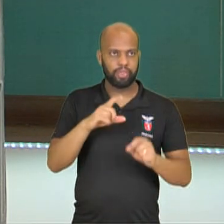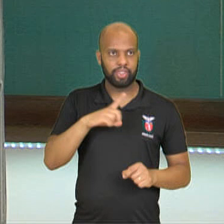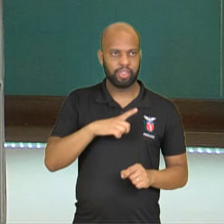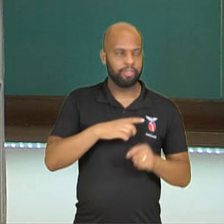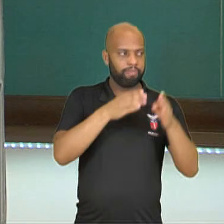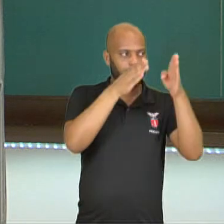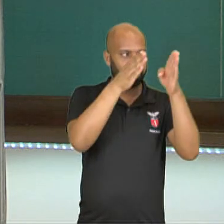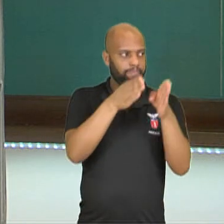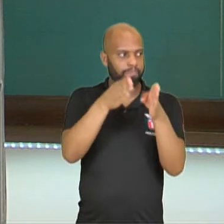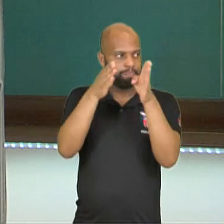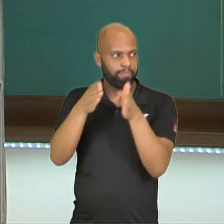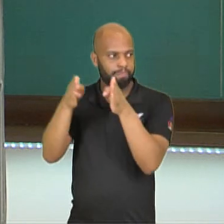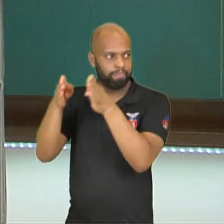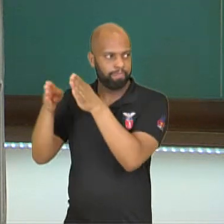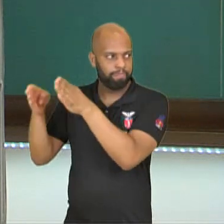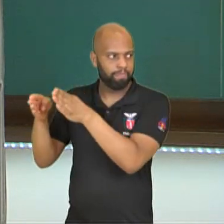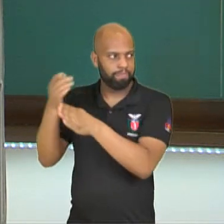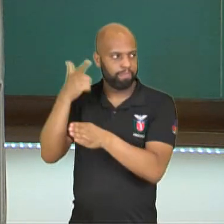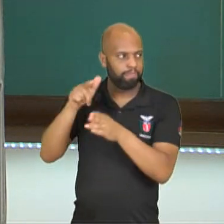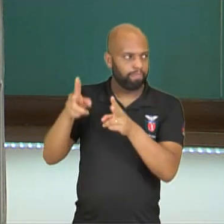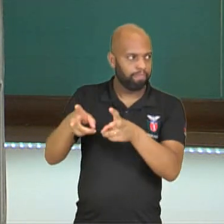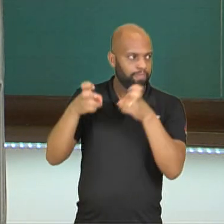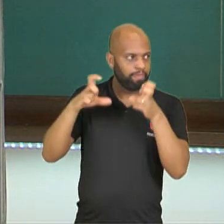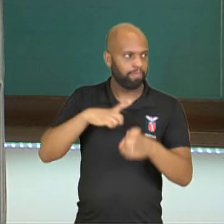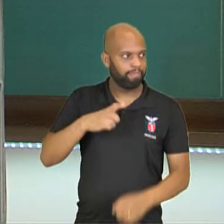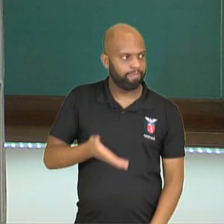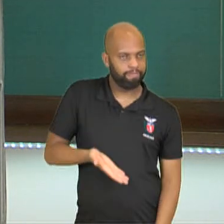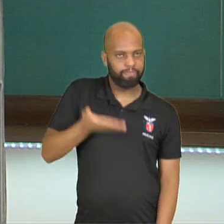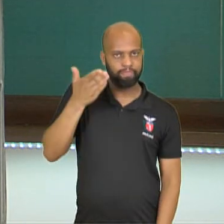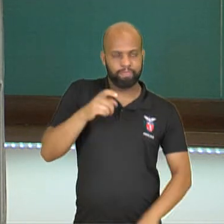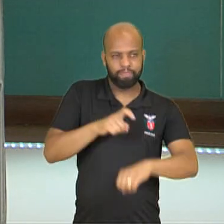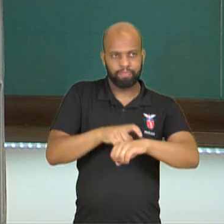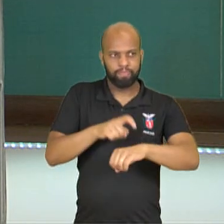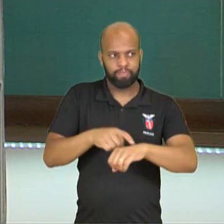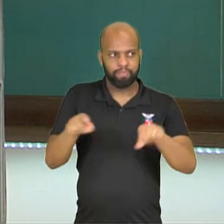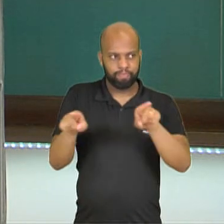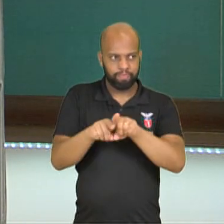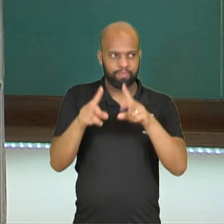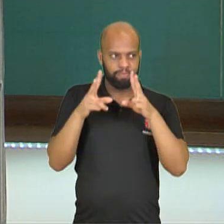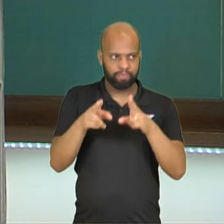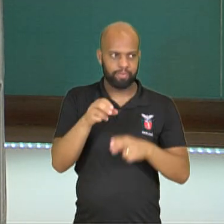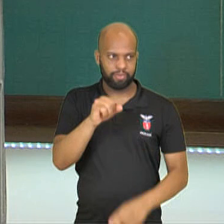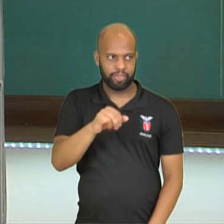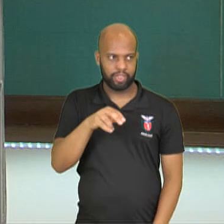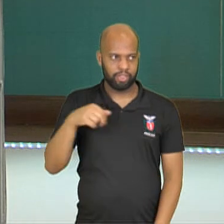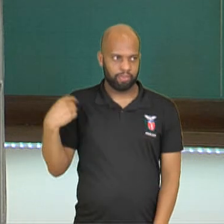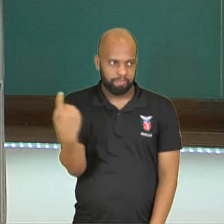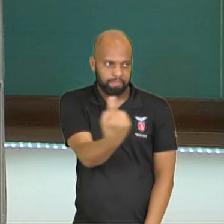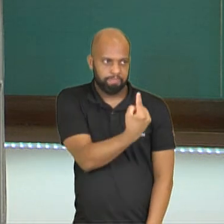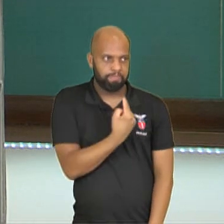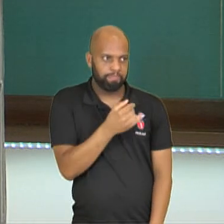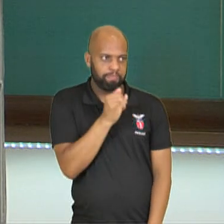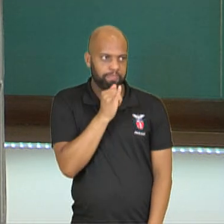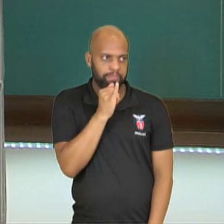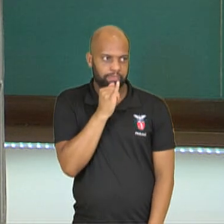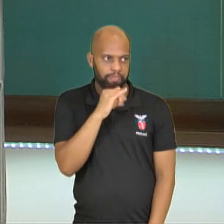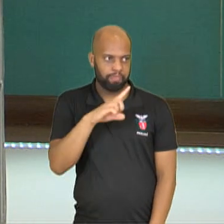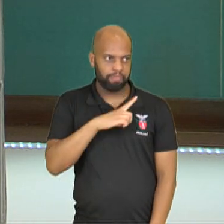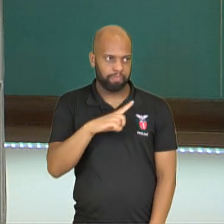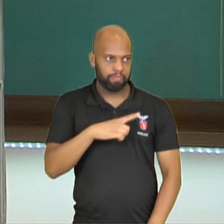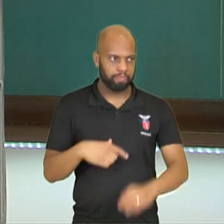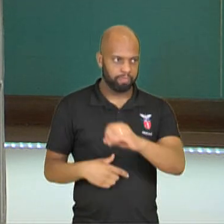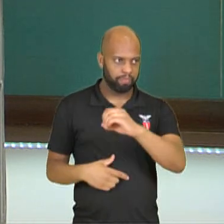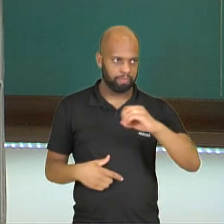uma faixa para outra, vamos perceber um aumento nas horas. Da mesma forma que, quando caminharmos para o oeste,